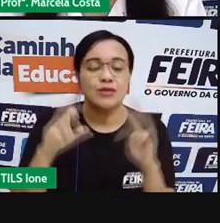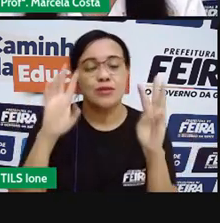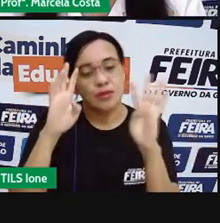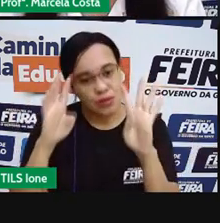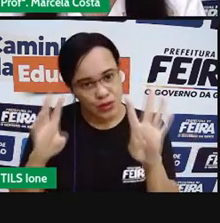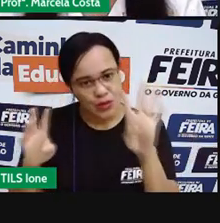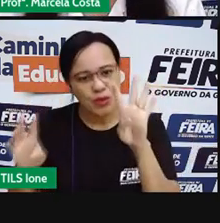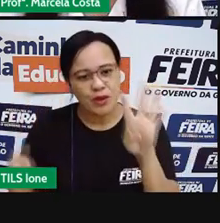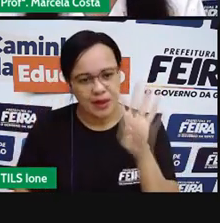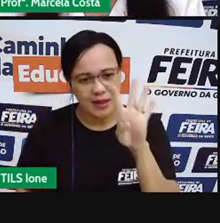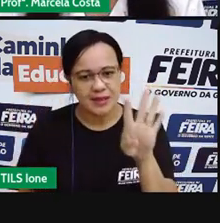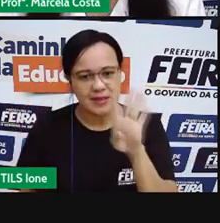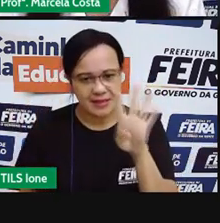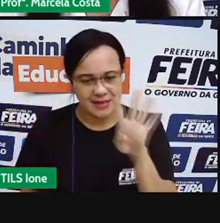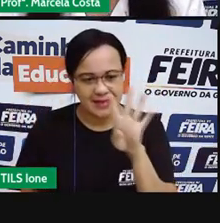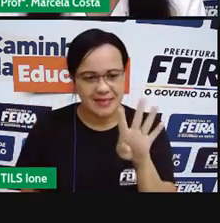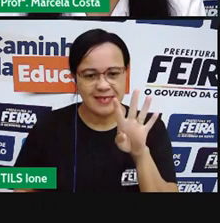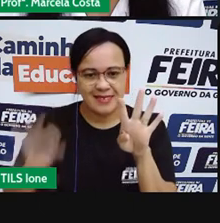4.